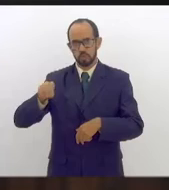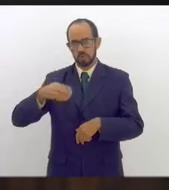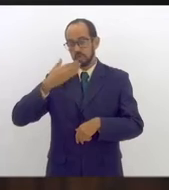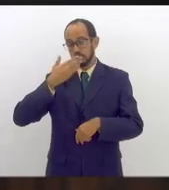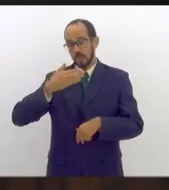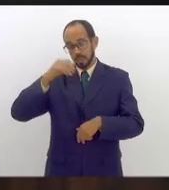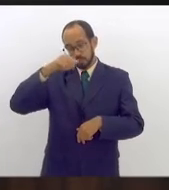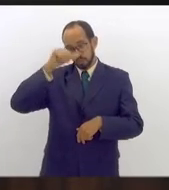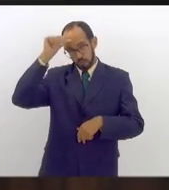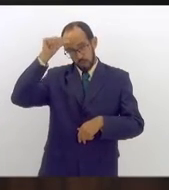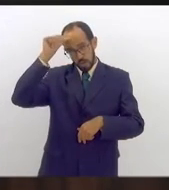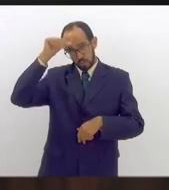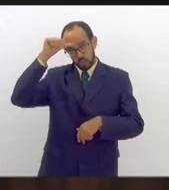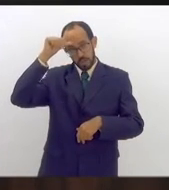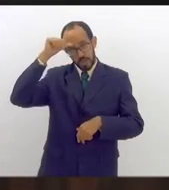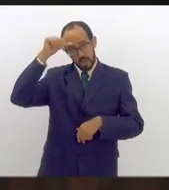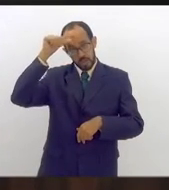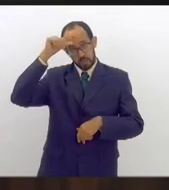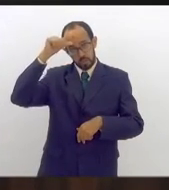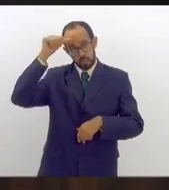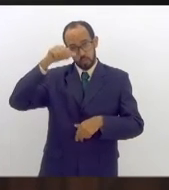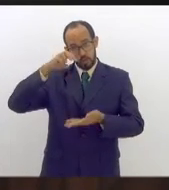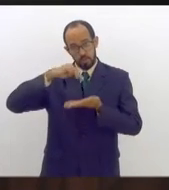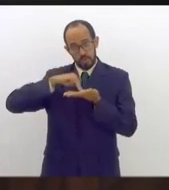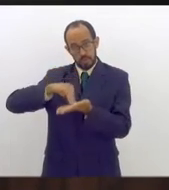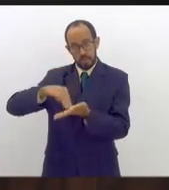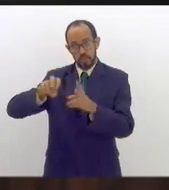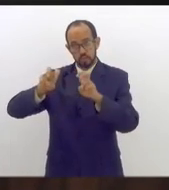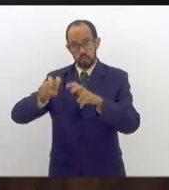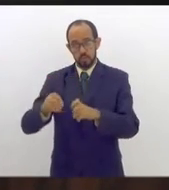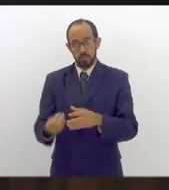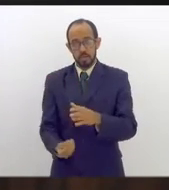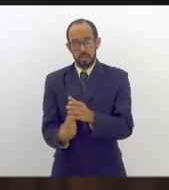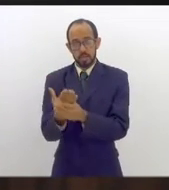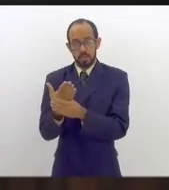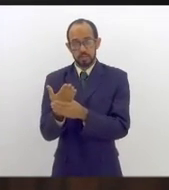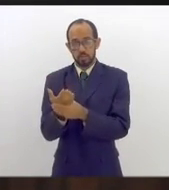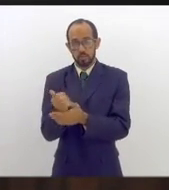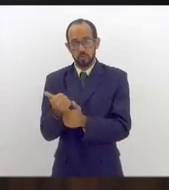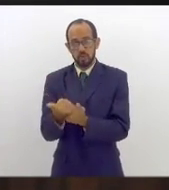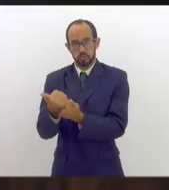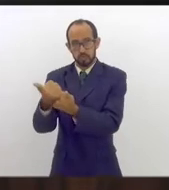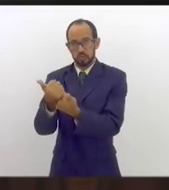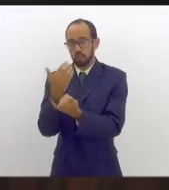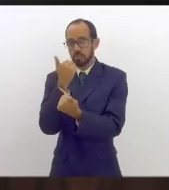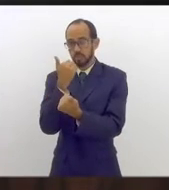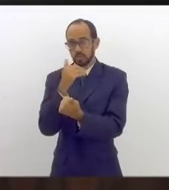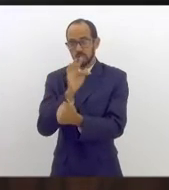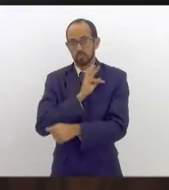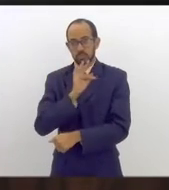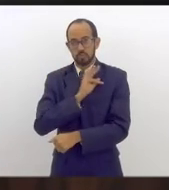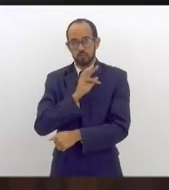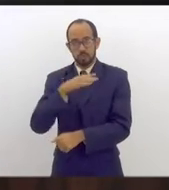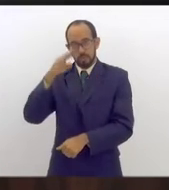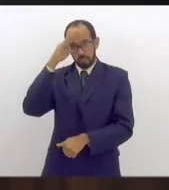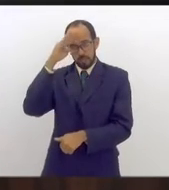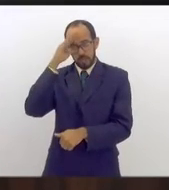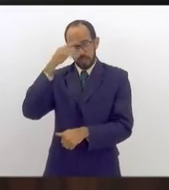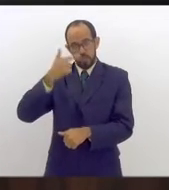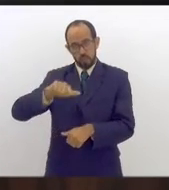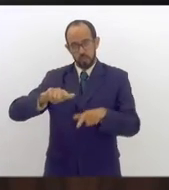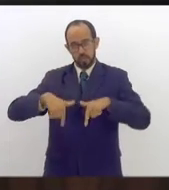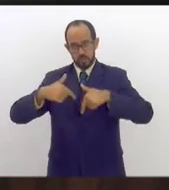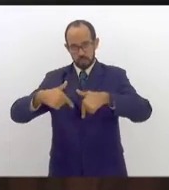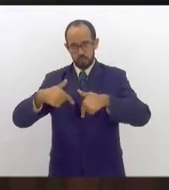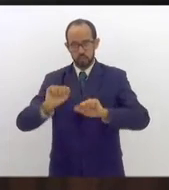Castro, o envio de mensagem expondo sobre a criação do auxílio alimentação destinado aos policiais militares do Estado do Rio de Janeiro e da outras